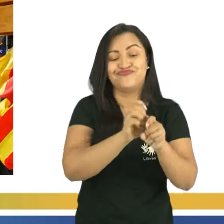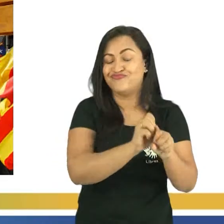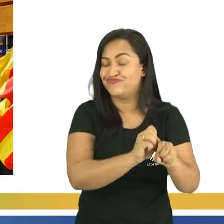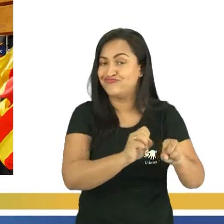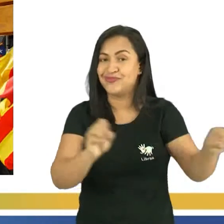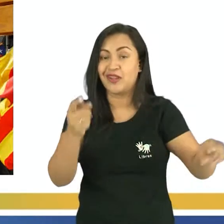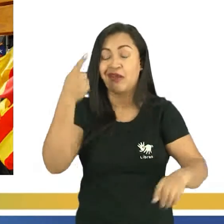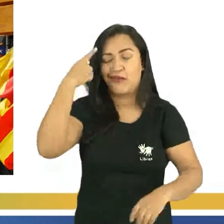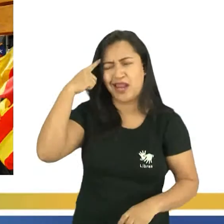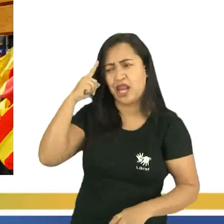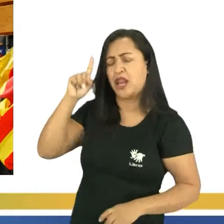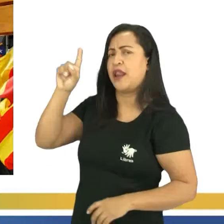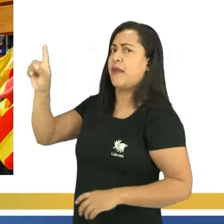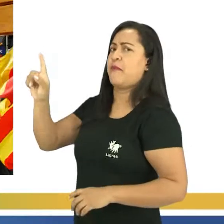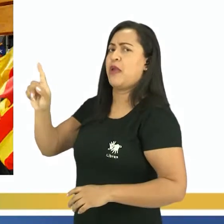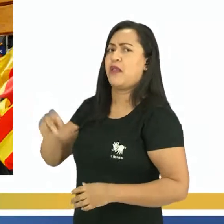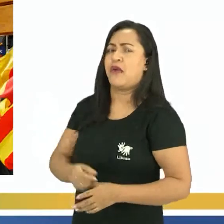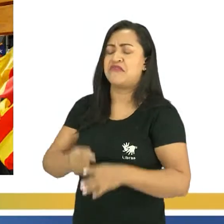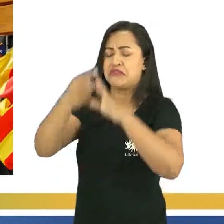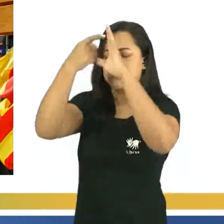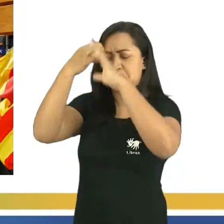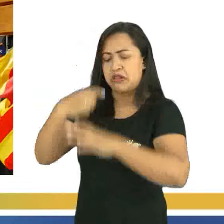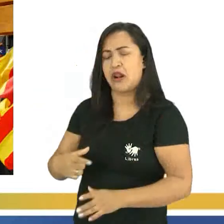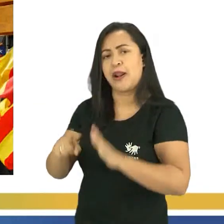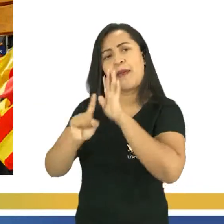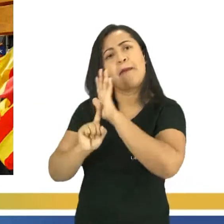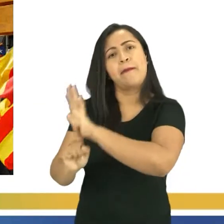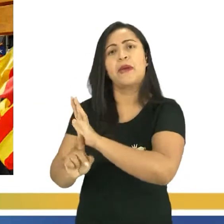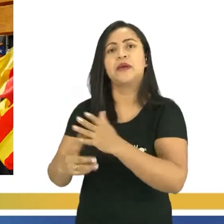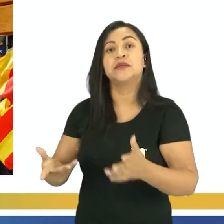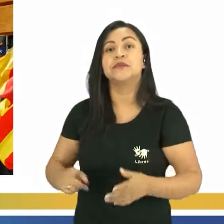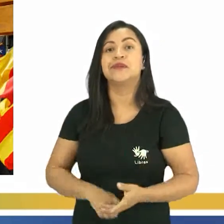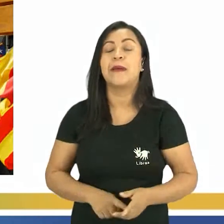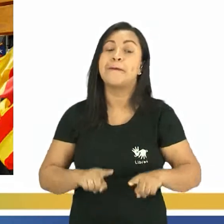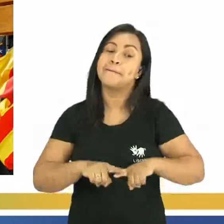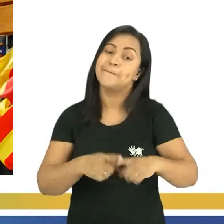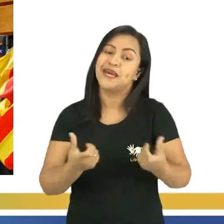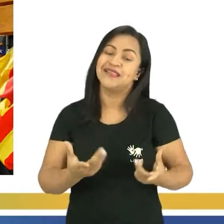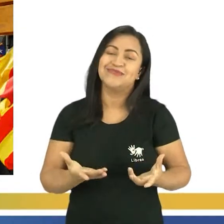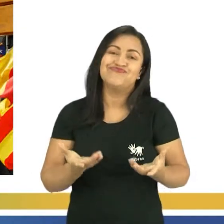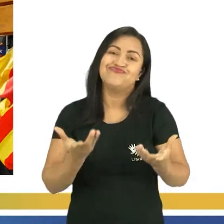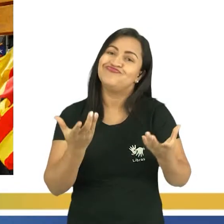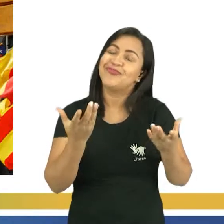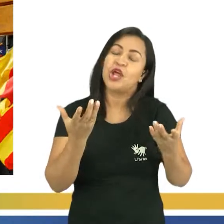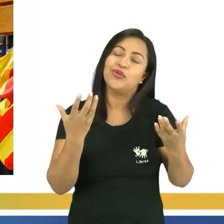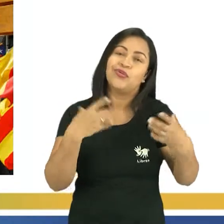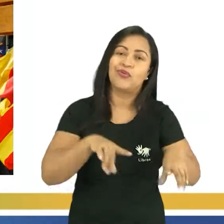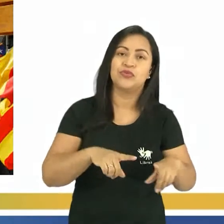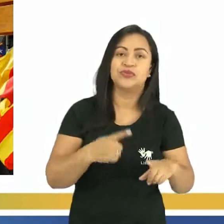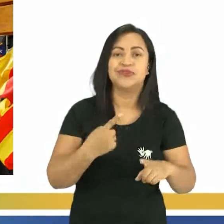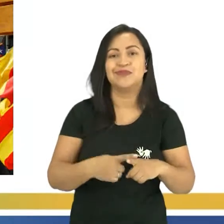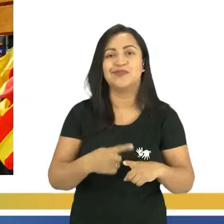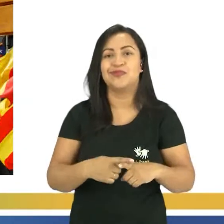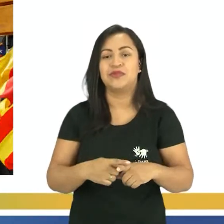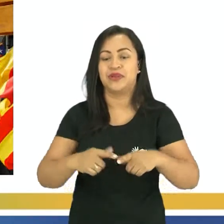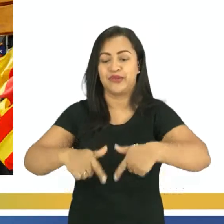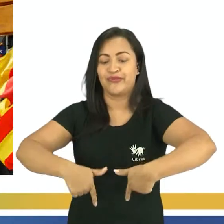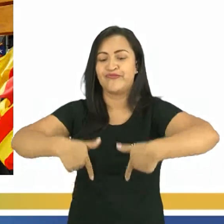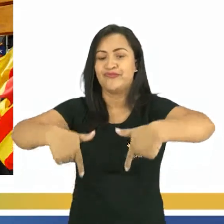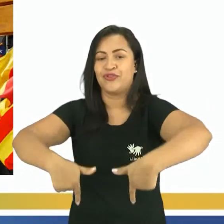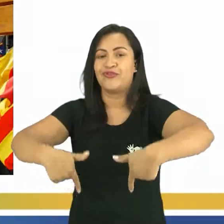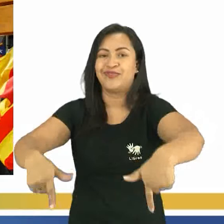se auto-intitularam independentes, tá? Mas não foi reconhecido por Madrid por não ser considerado um movimento legítimo,